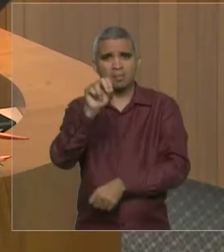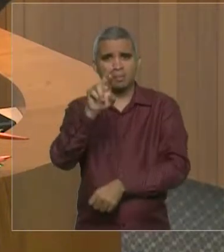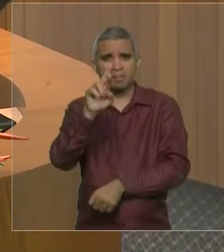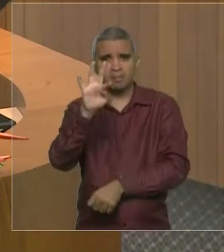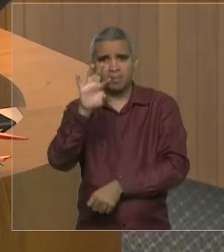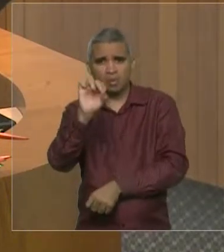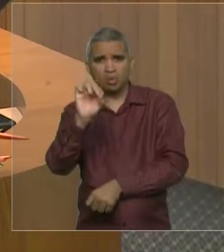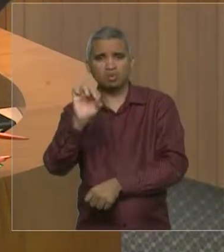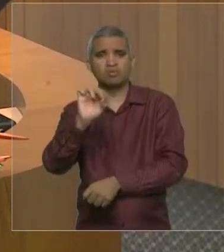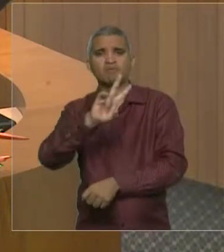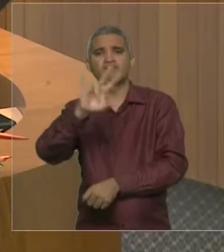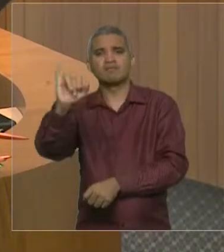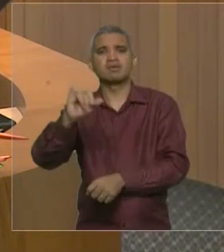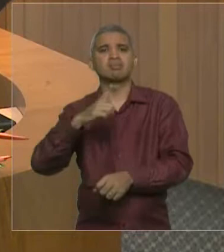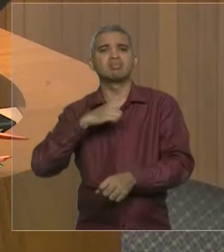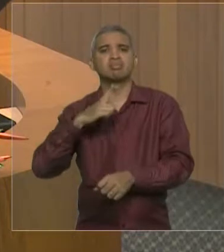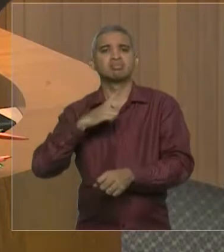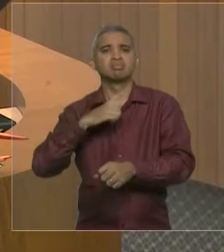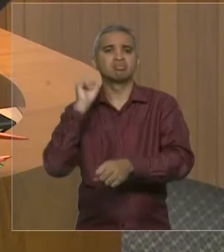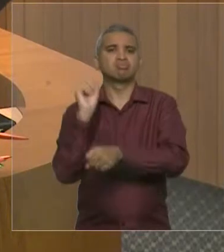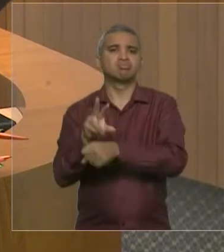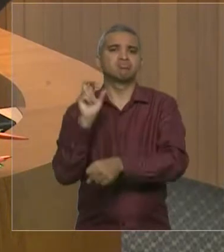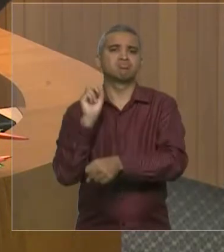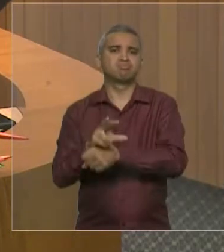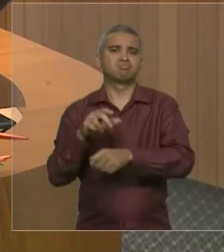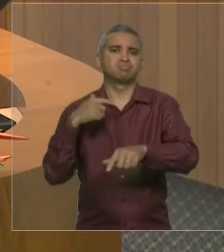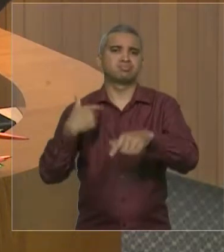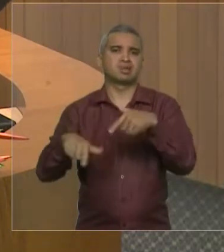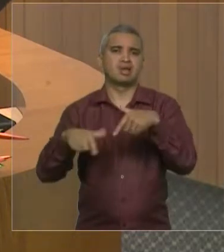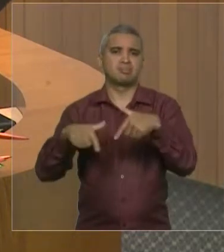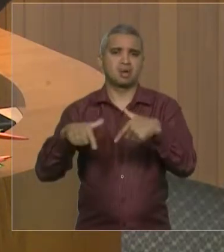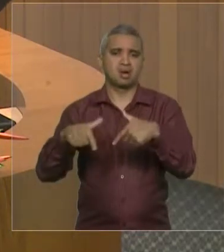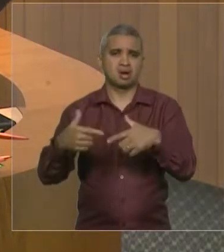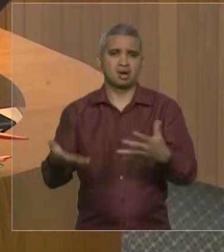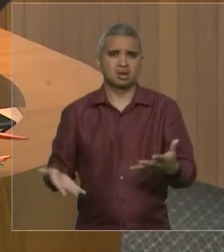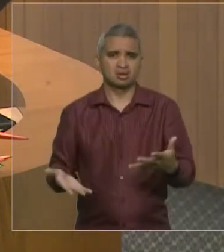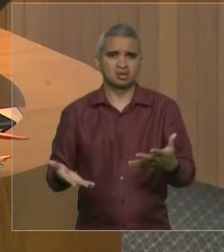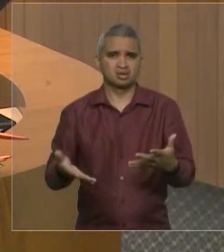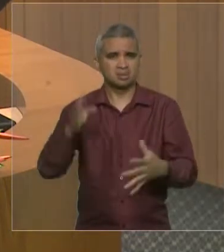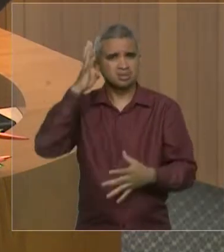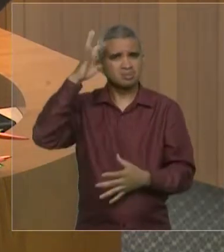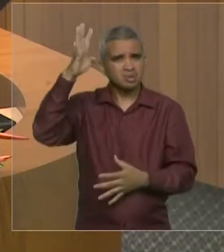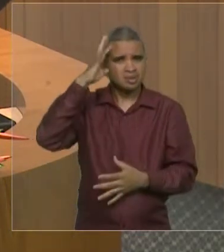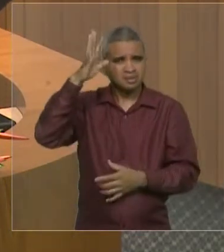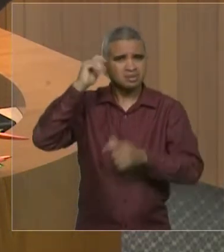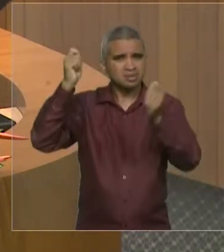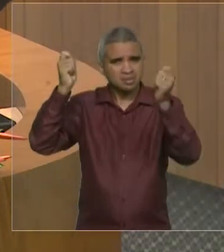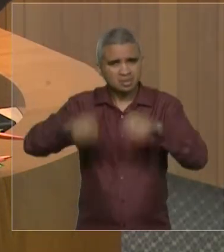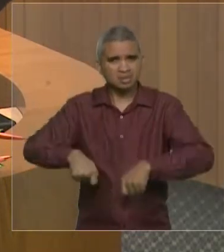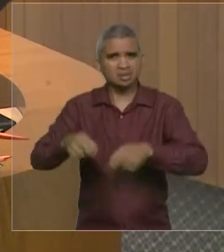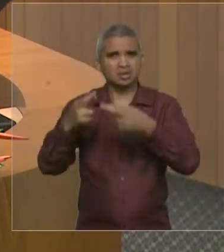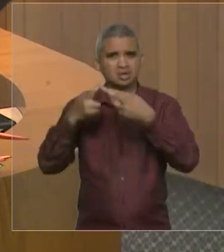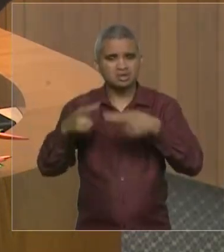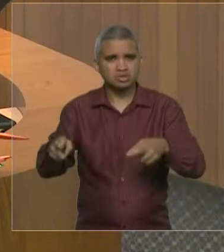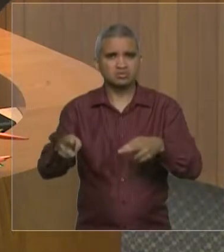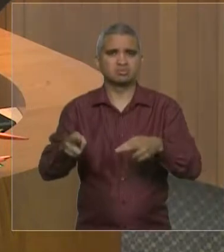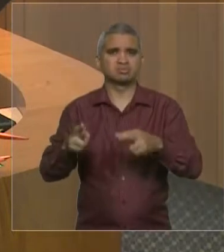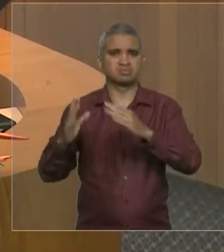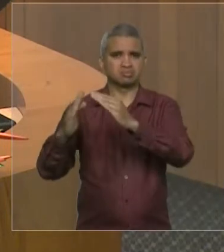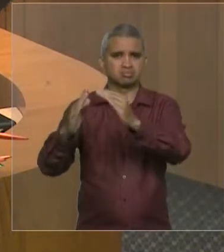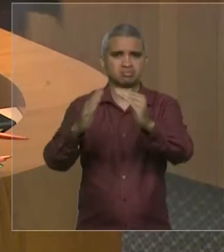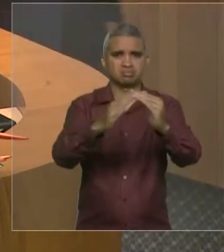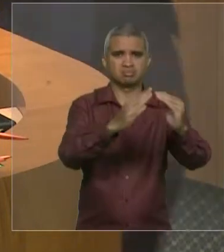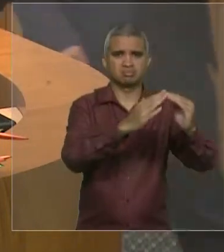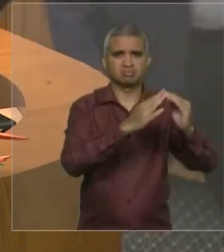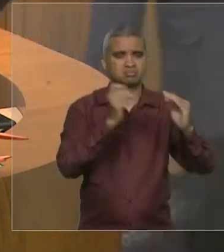lá quantos milhares de empregos indiretos. Será que não tinha condições de resolver de maneira digna a situação